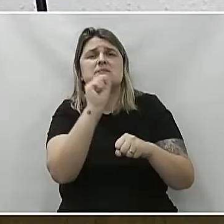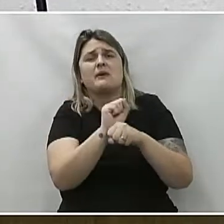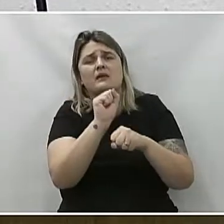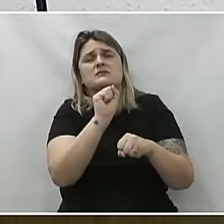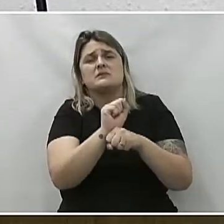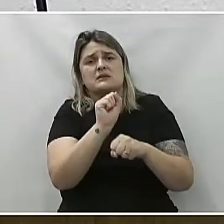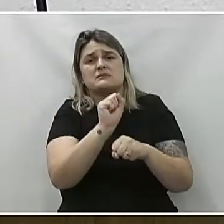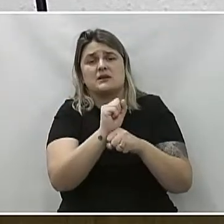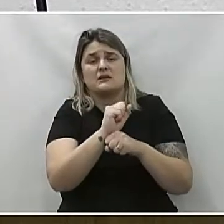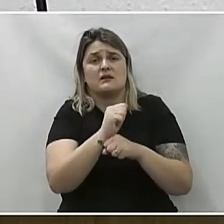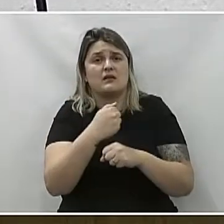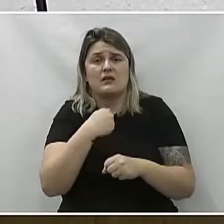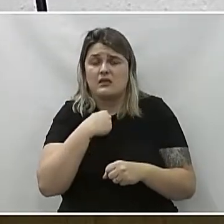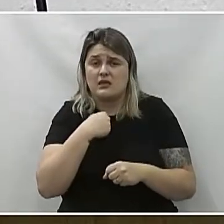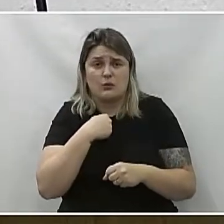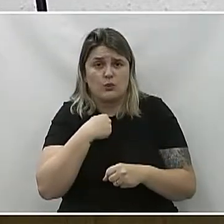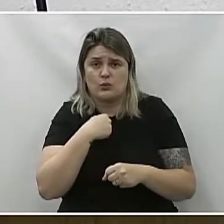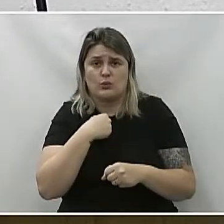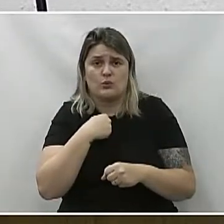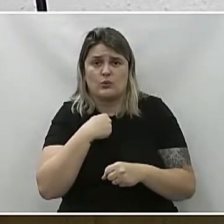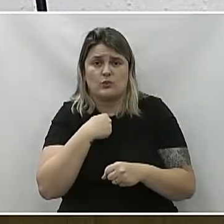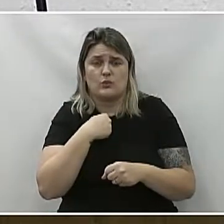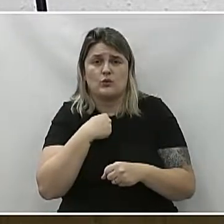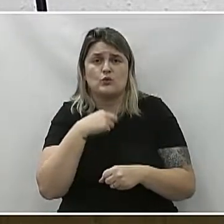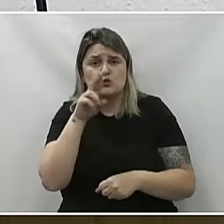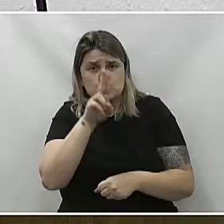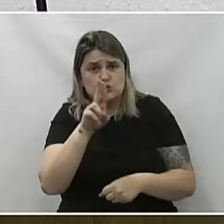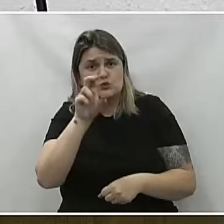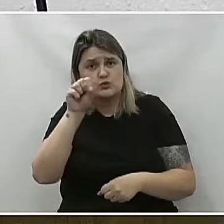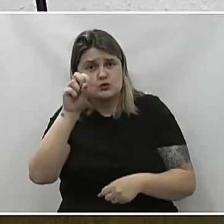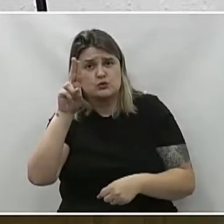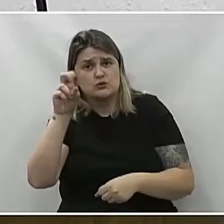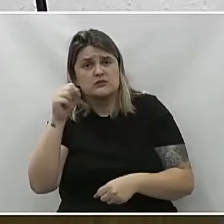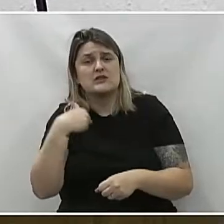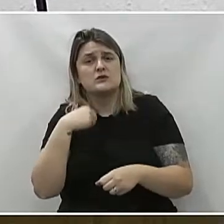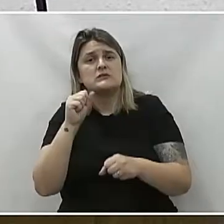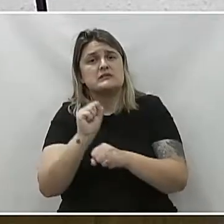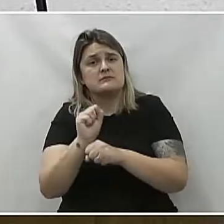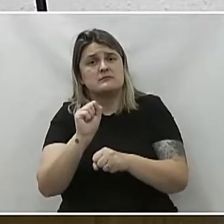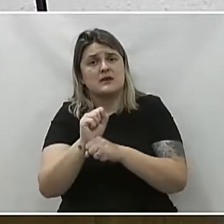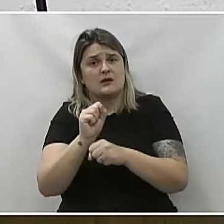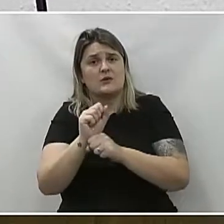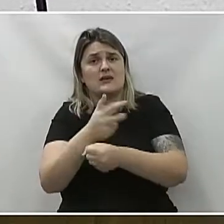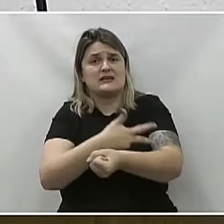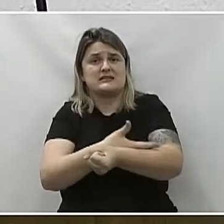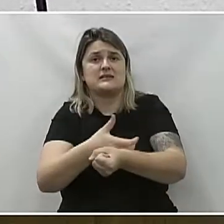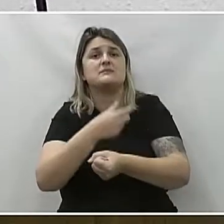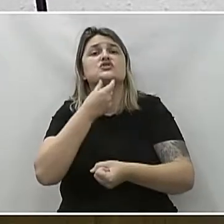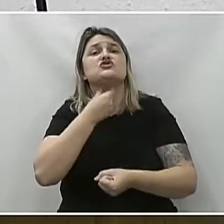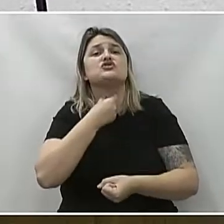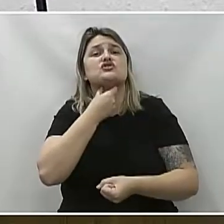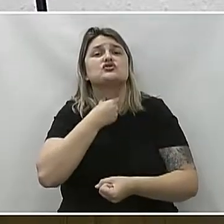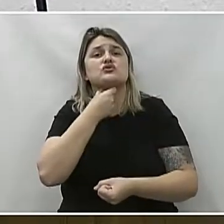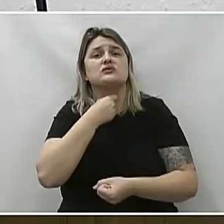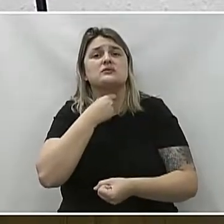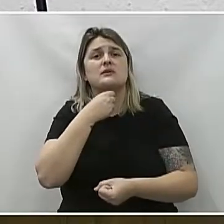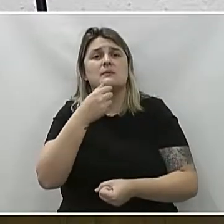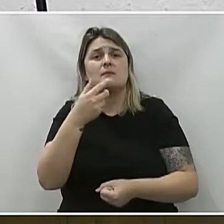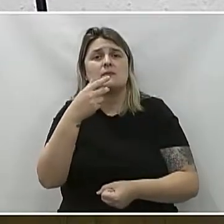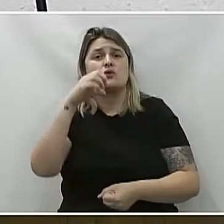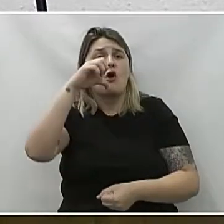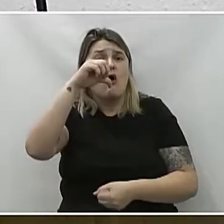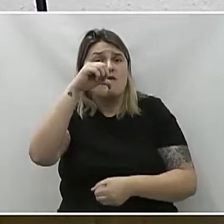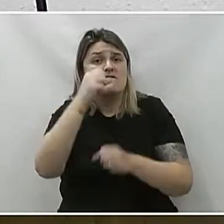Eu mesma, quanto usuária do SUS, estou esperando um exame de tireoide há 9